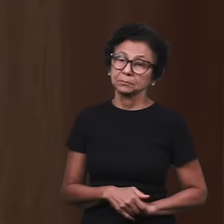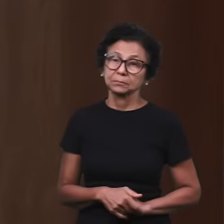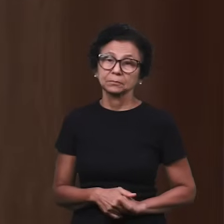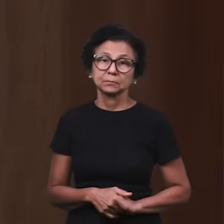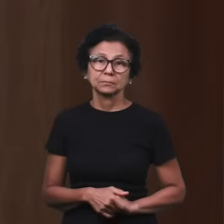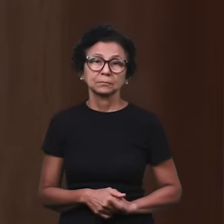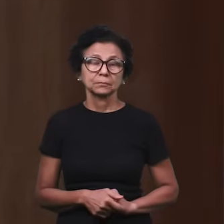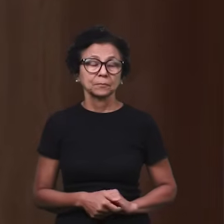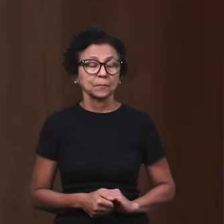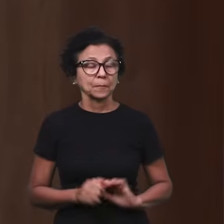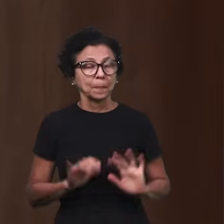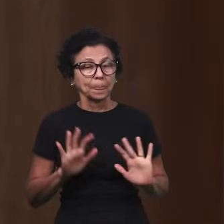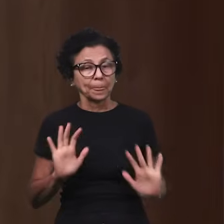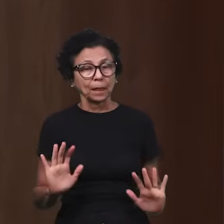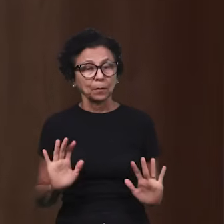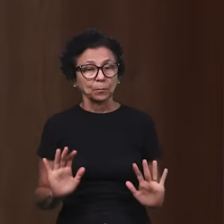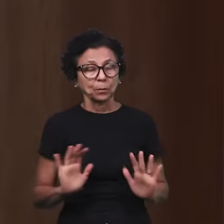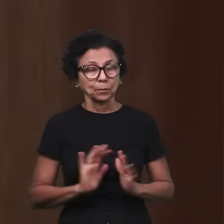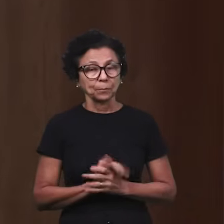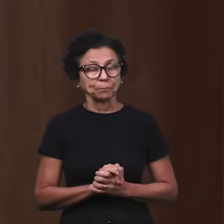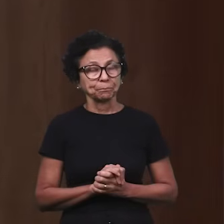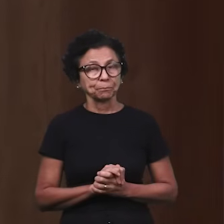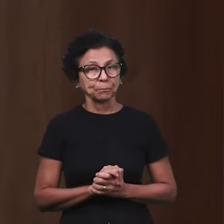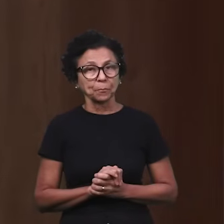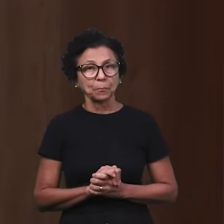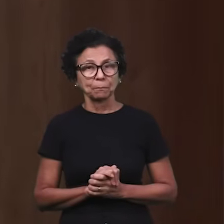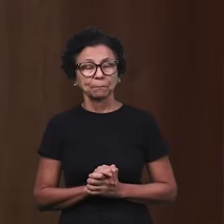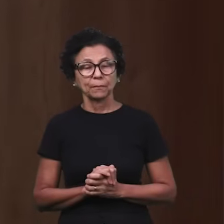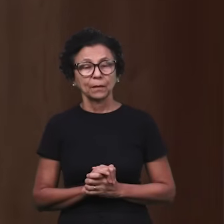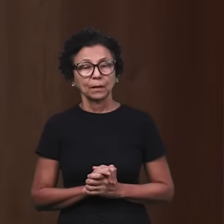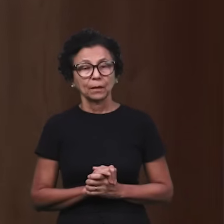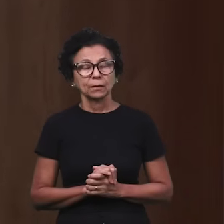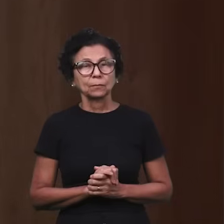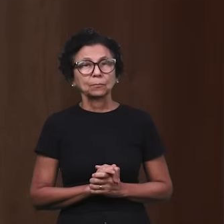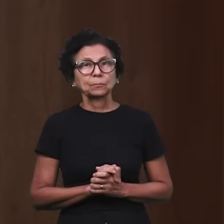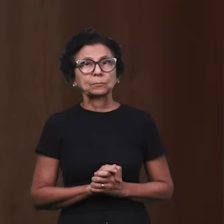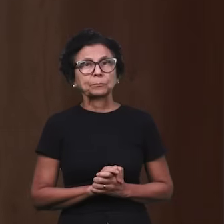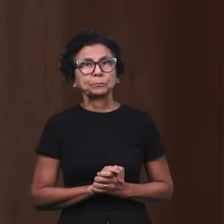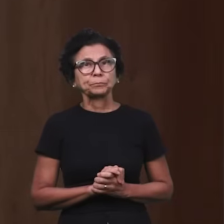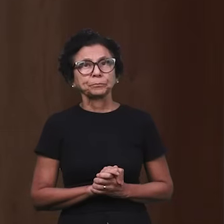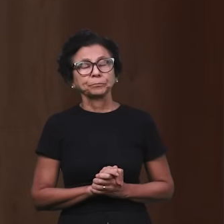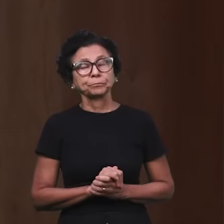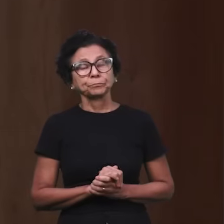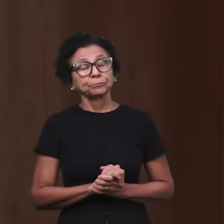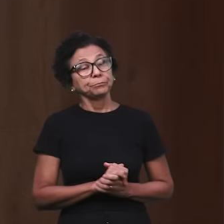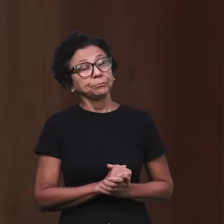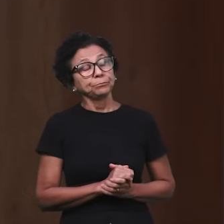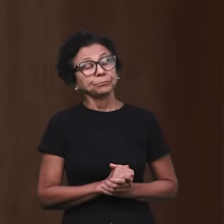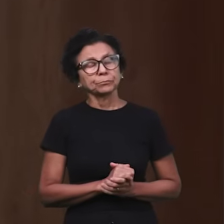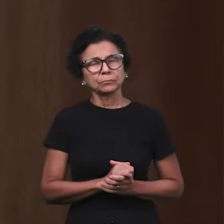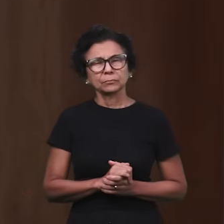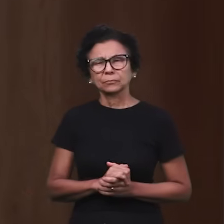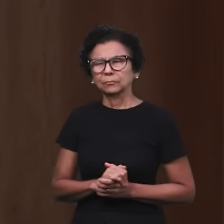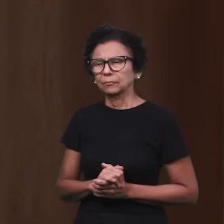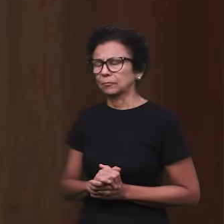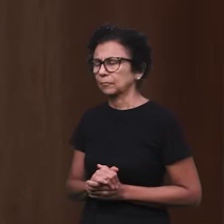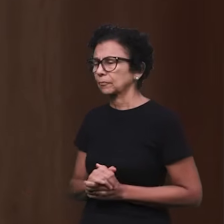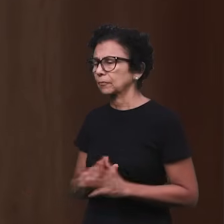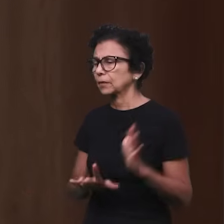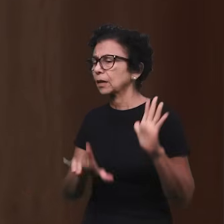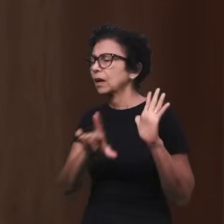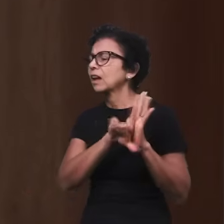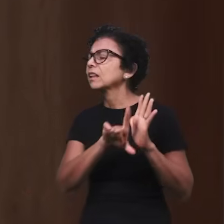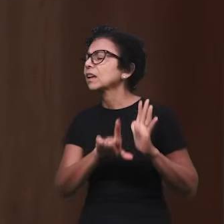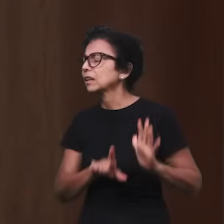duas respostas. A primeira, o que diz a lei? Não, toca a pedra